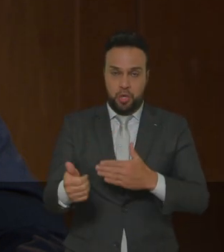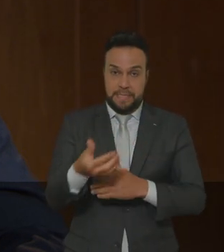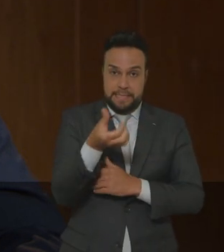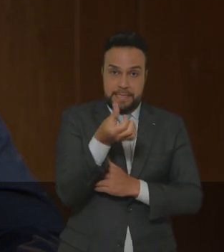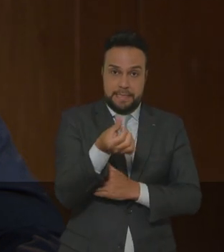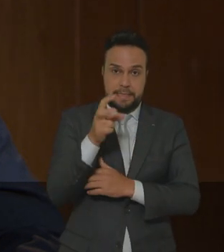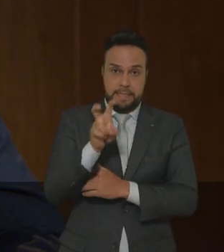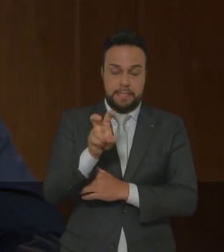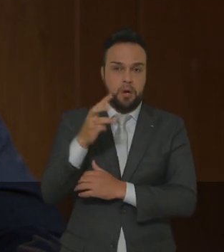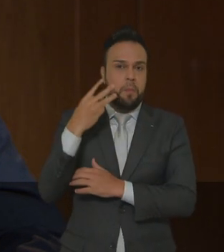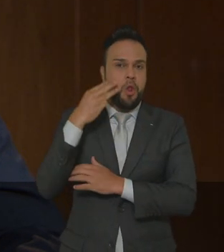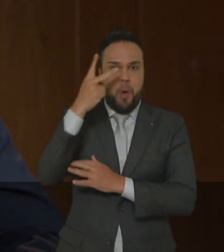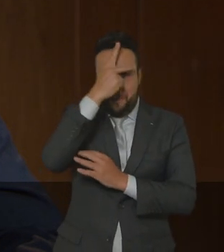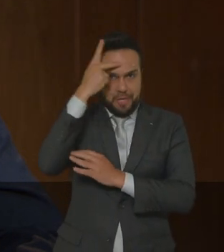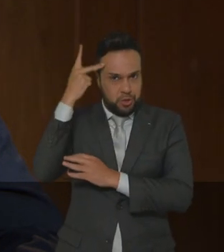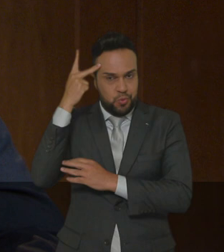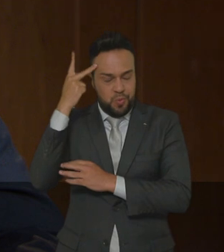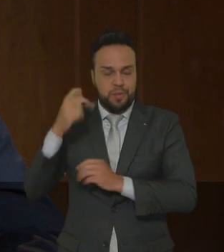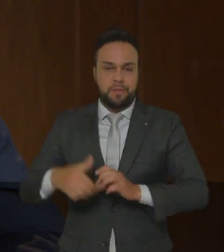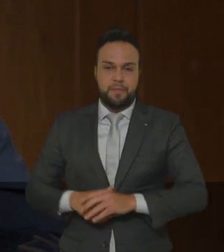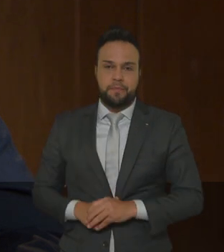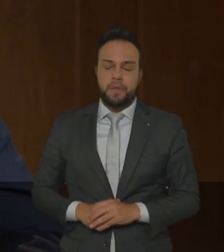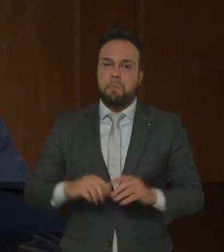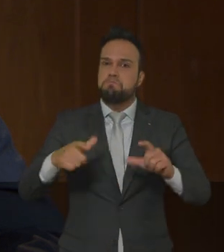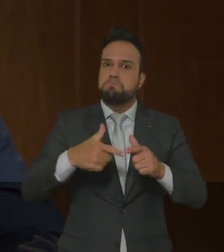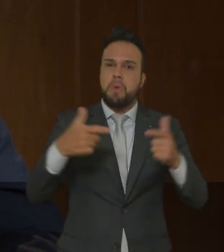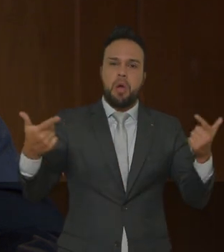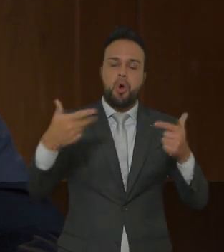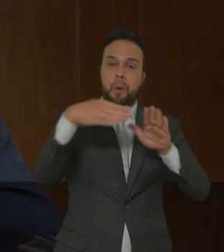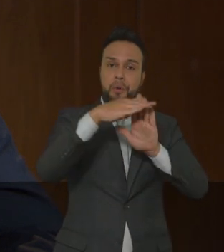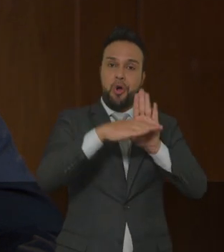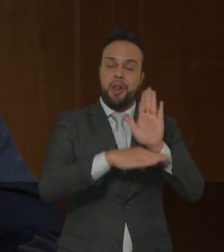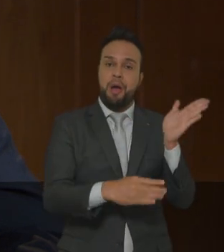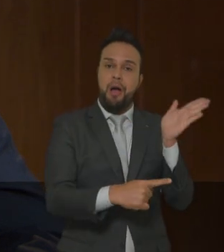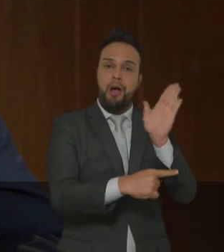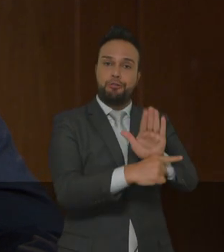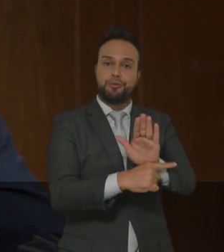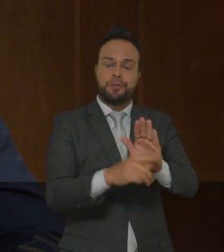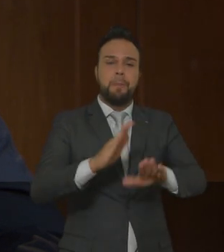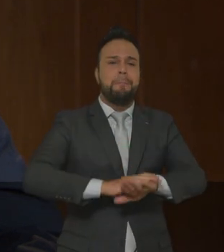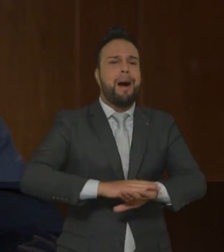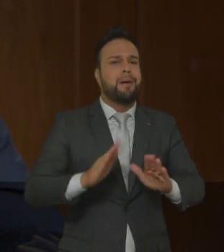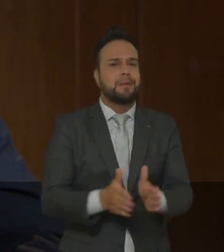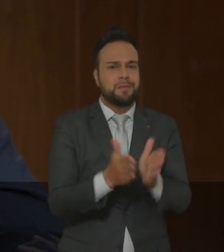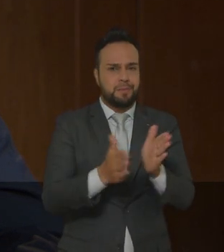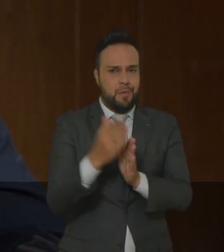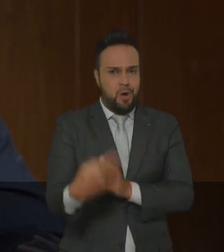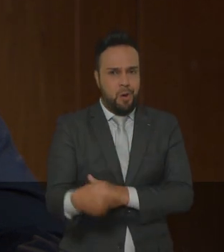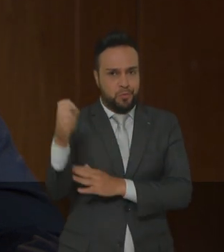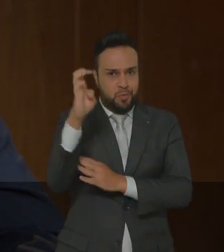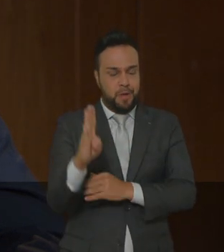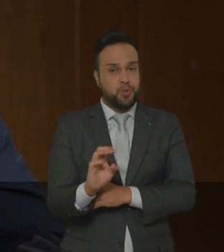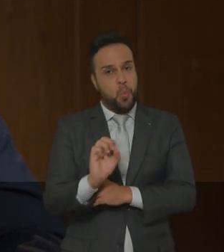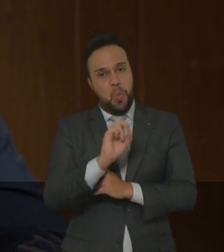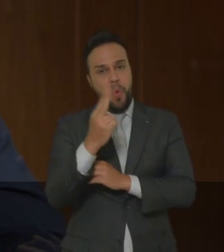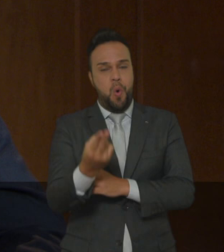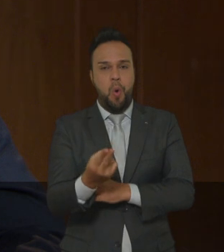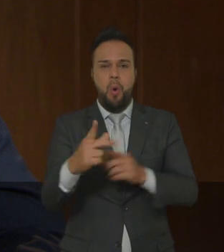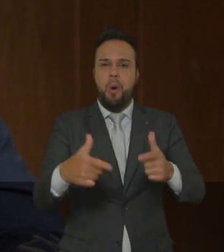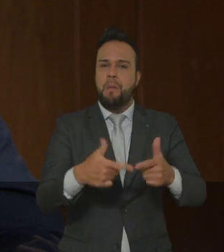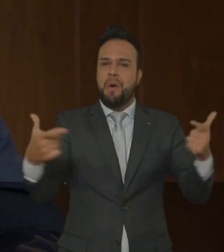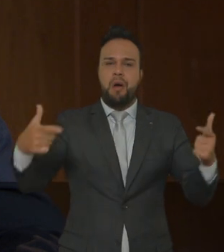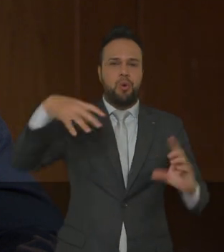para 65 milhões de pessoas o maior programa de assistência aos mais pobres no Brasil